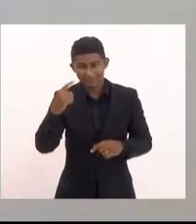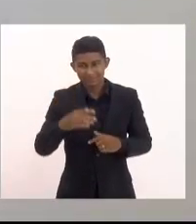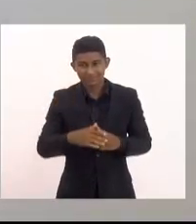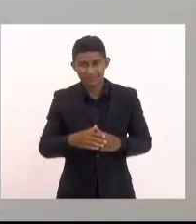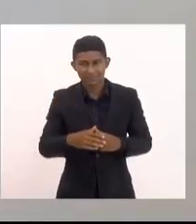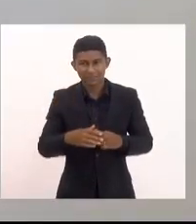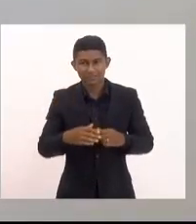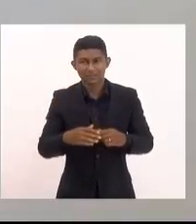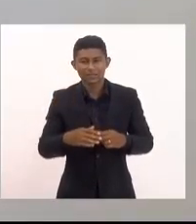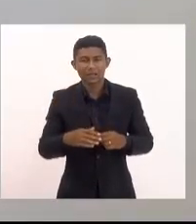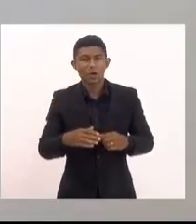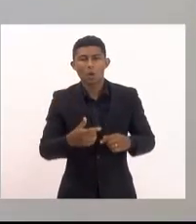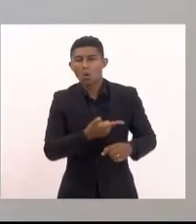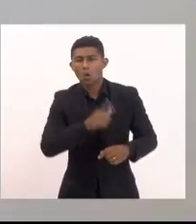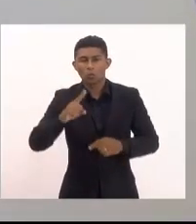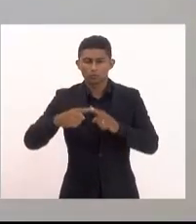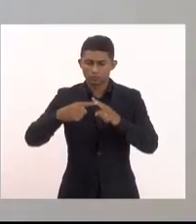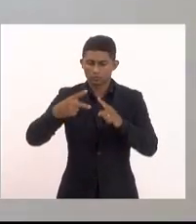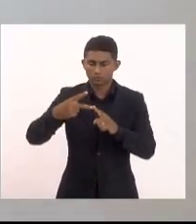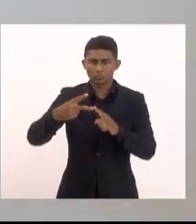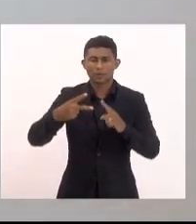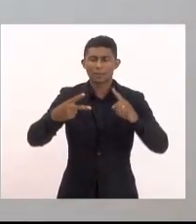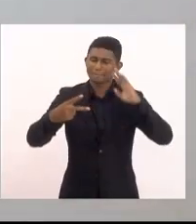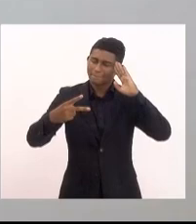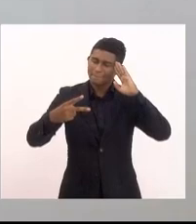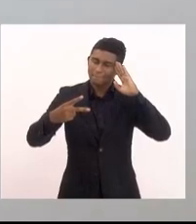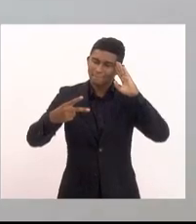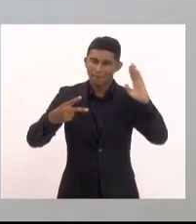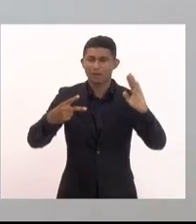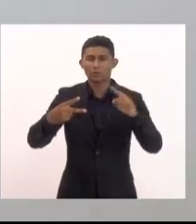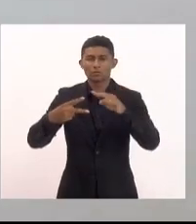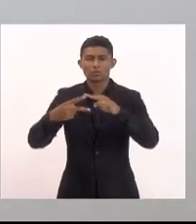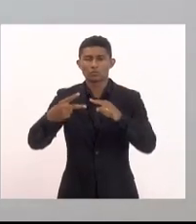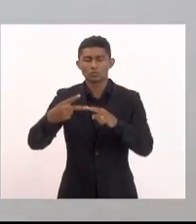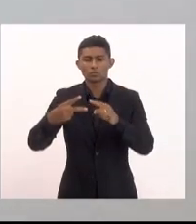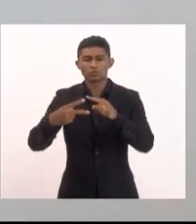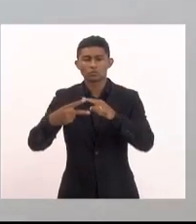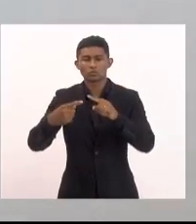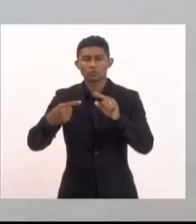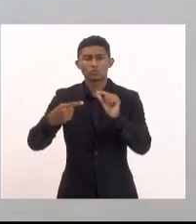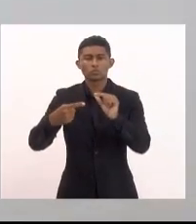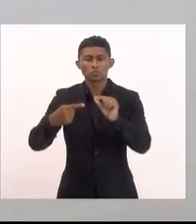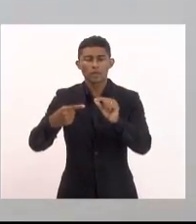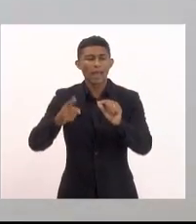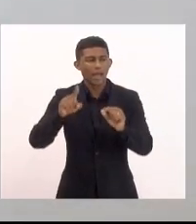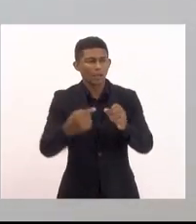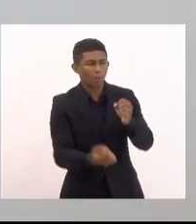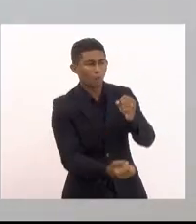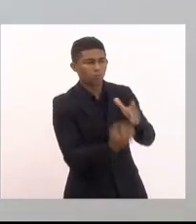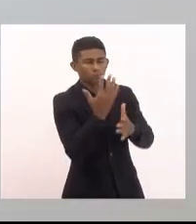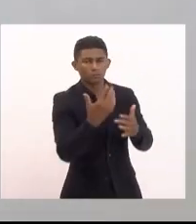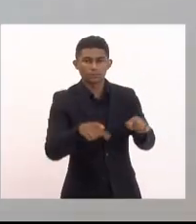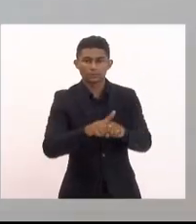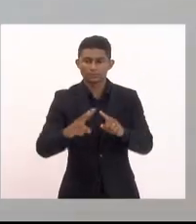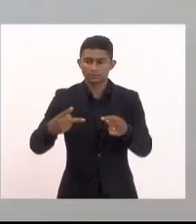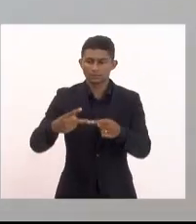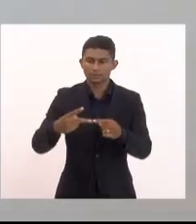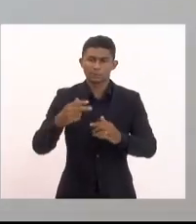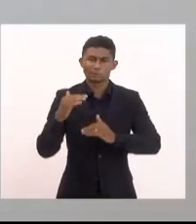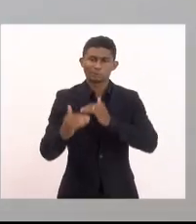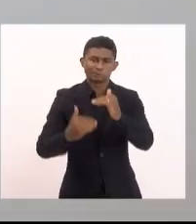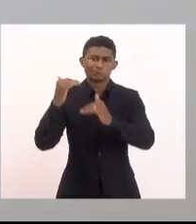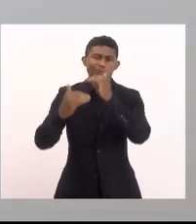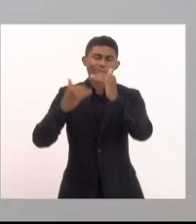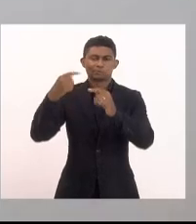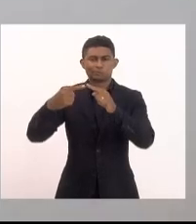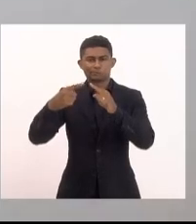duas outras prioridades nossas, né? Formação e desenvolvimento. Dada a importância